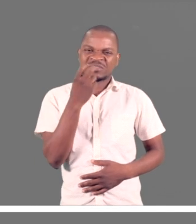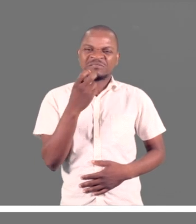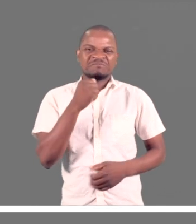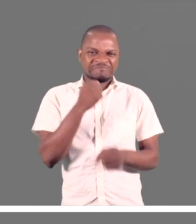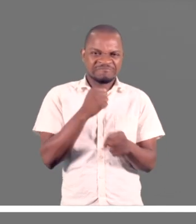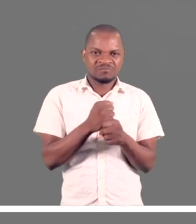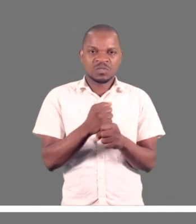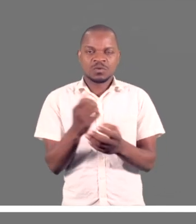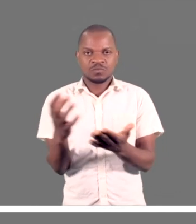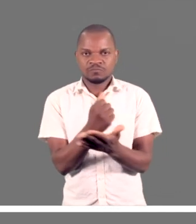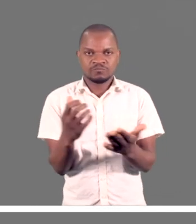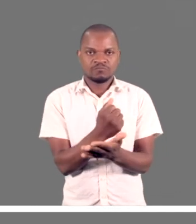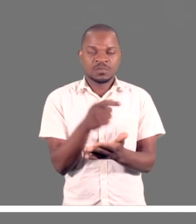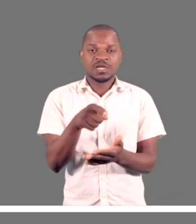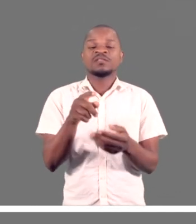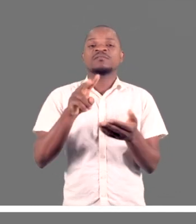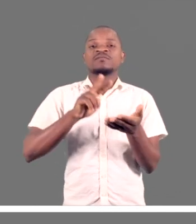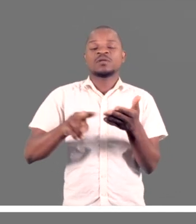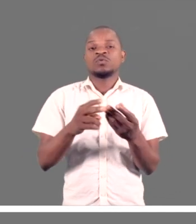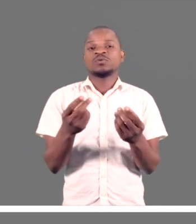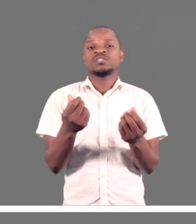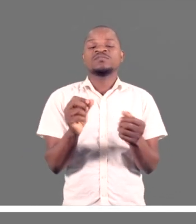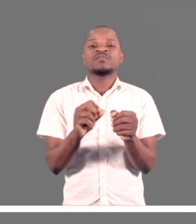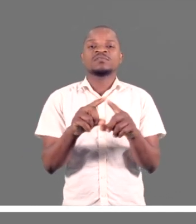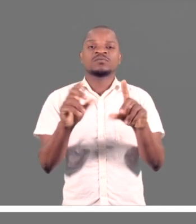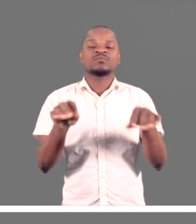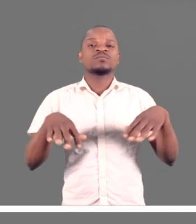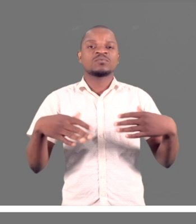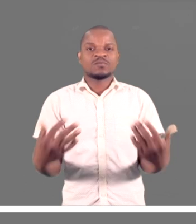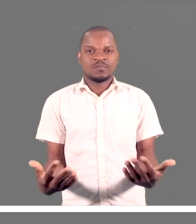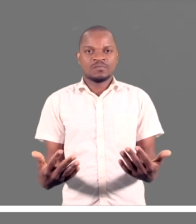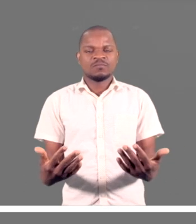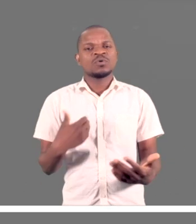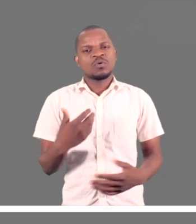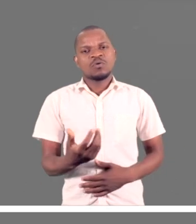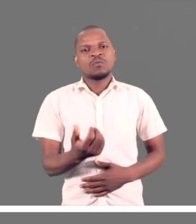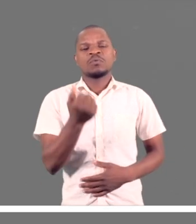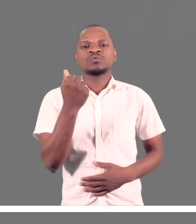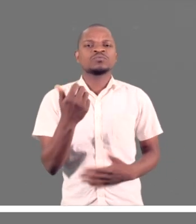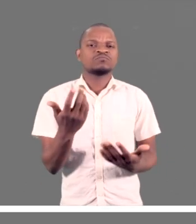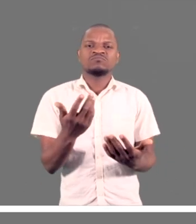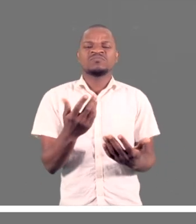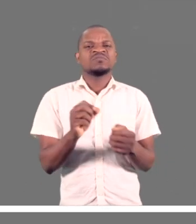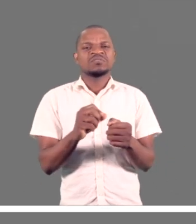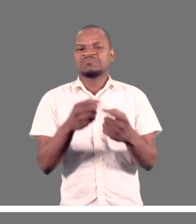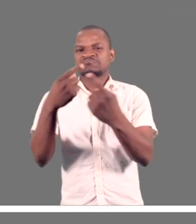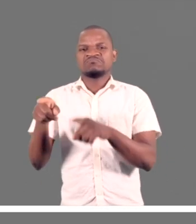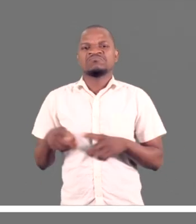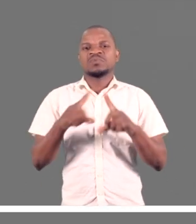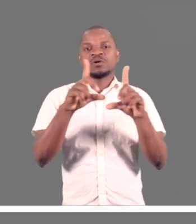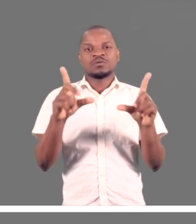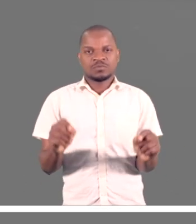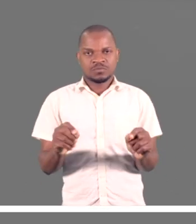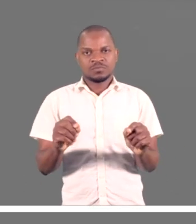do valor que vão reembolsar para fazer o negócio. Espero usar exatamente para